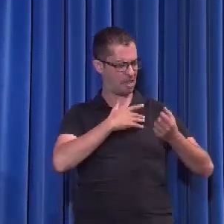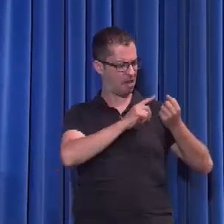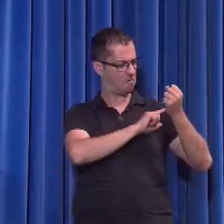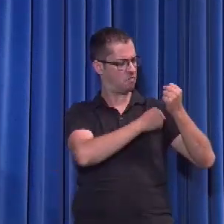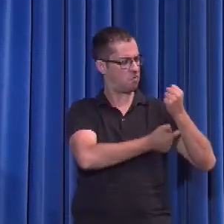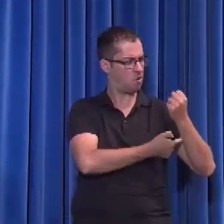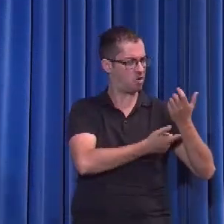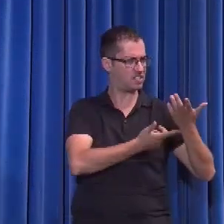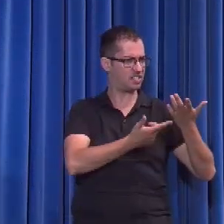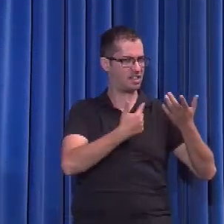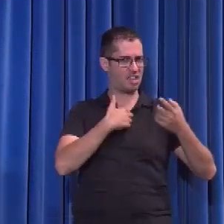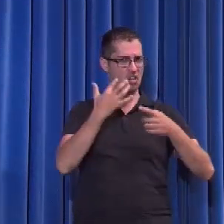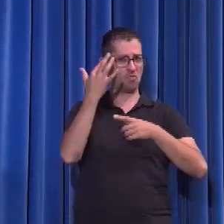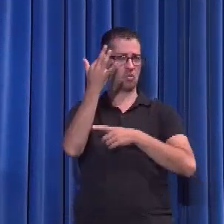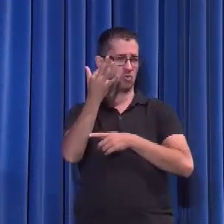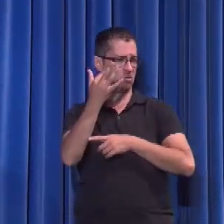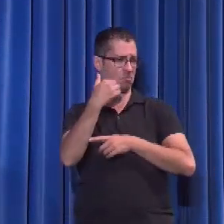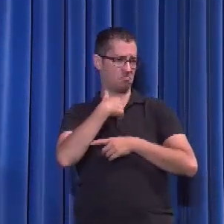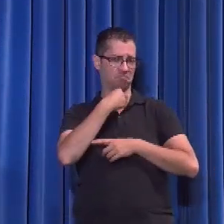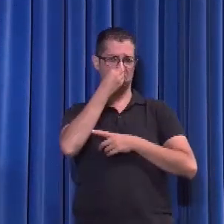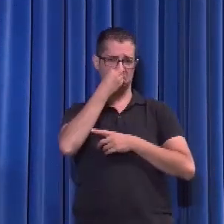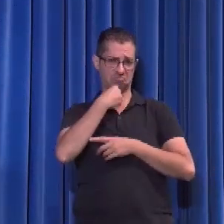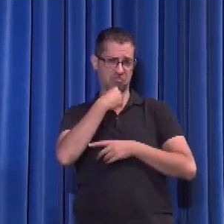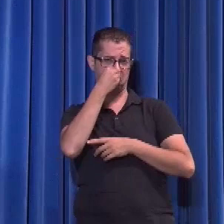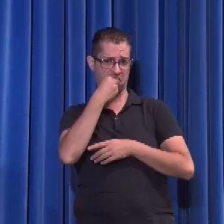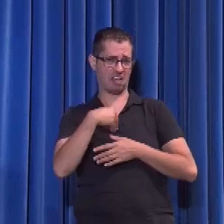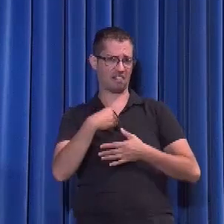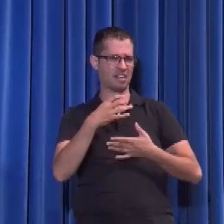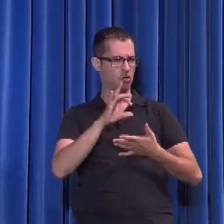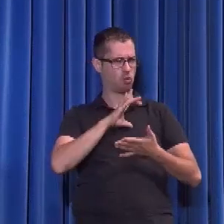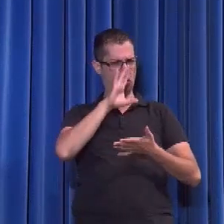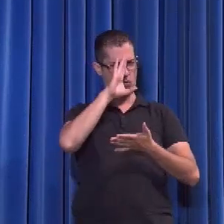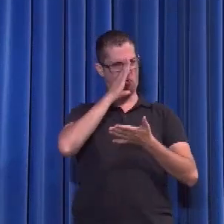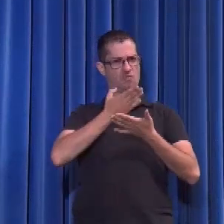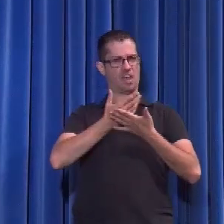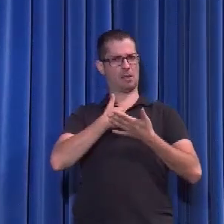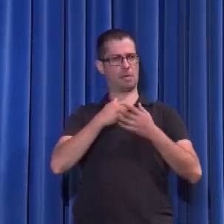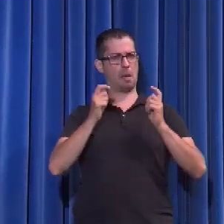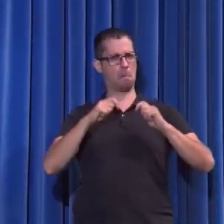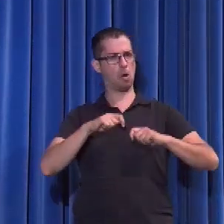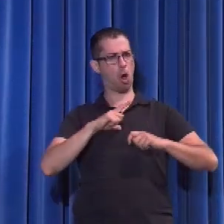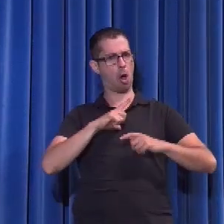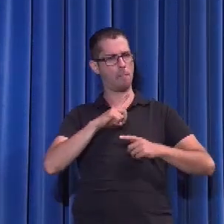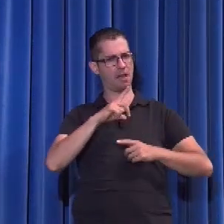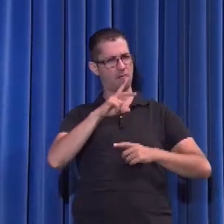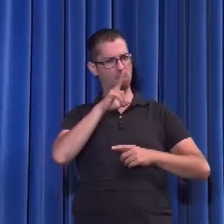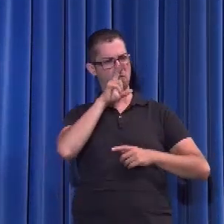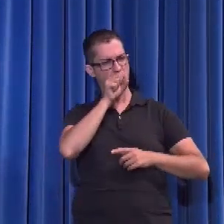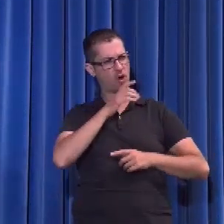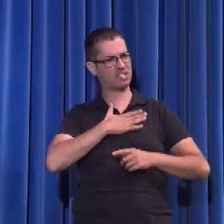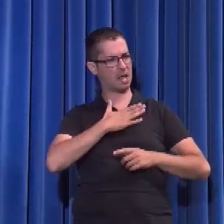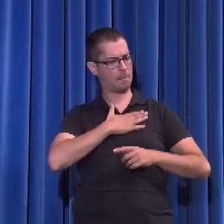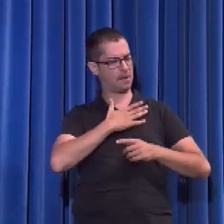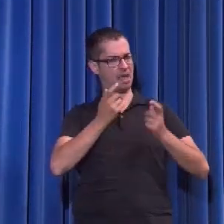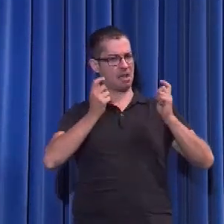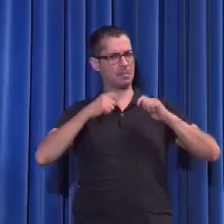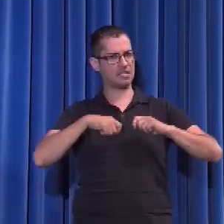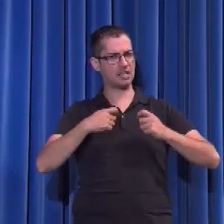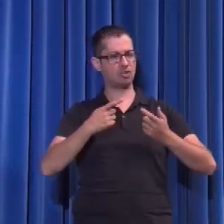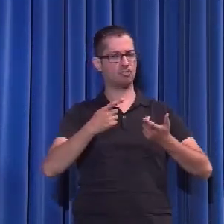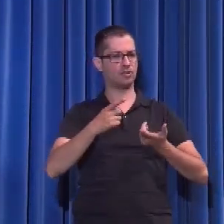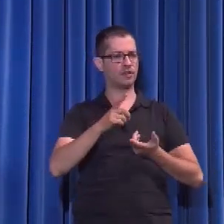vai perecer se você confiar na sua própria força, na sua própria capacidade. O texto de Daniel, capítulo